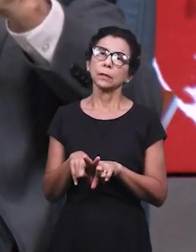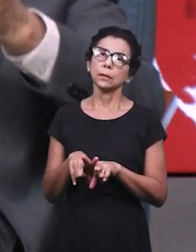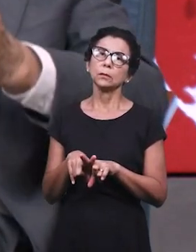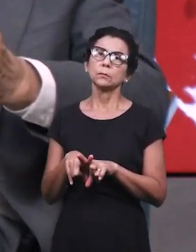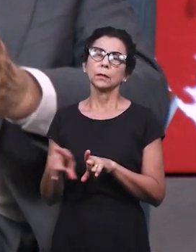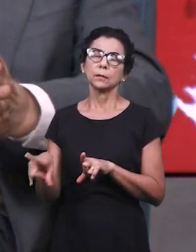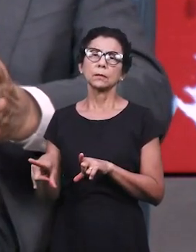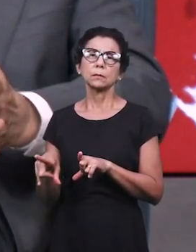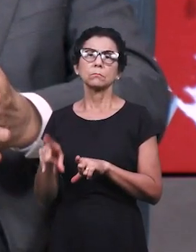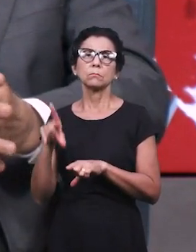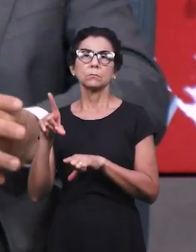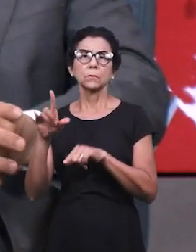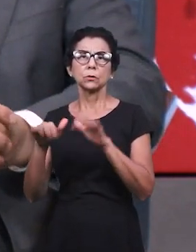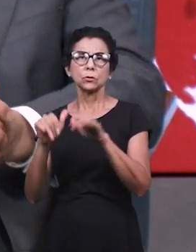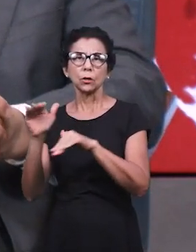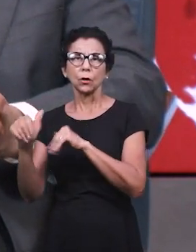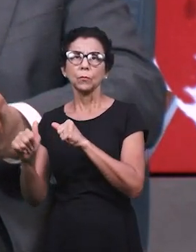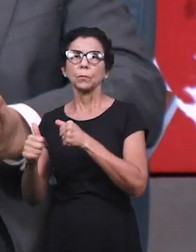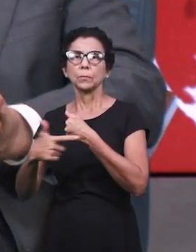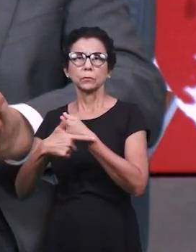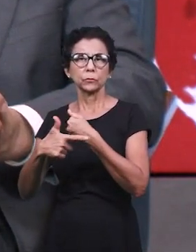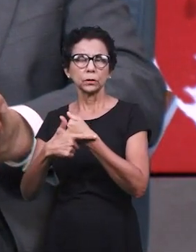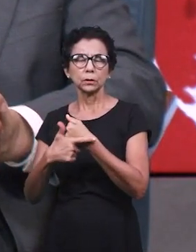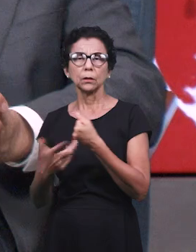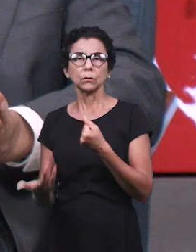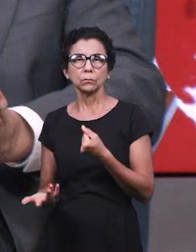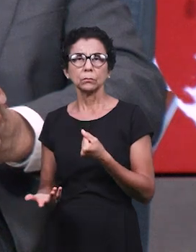como... E o Espírito Santo,